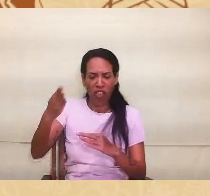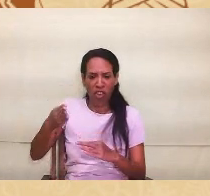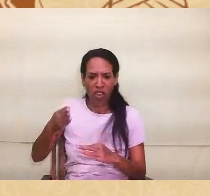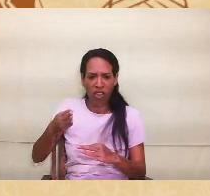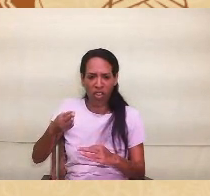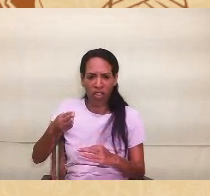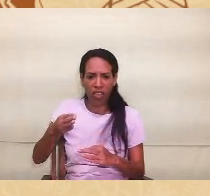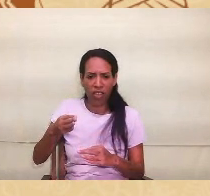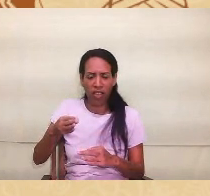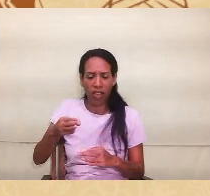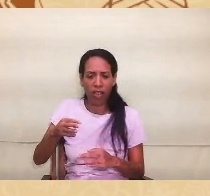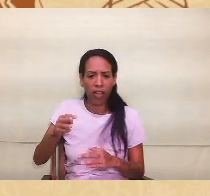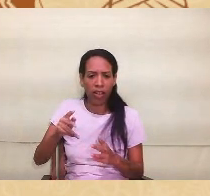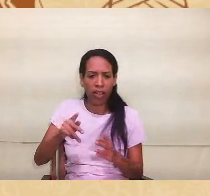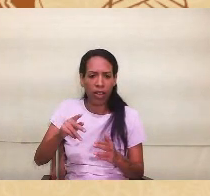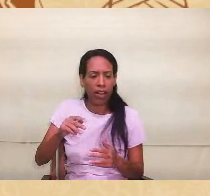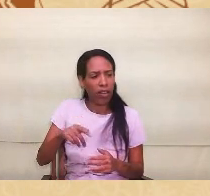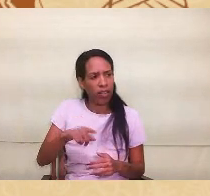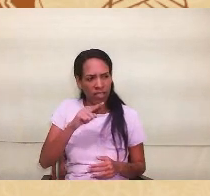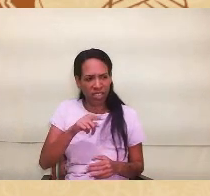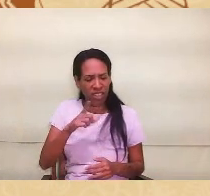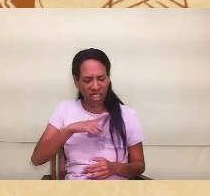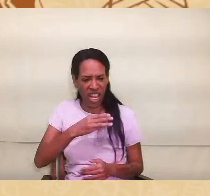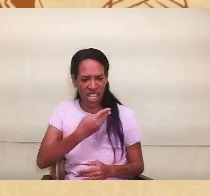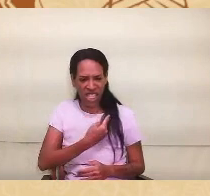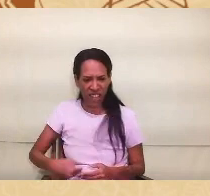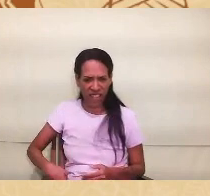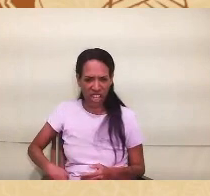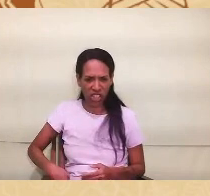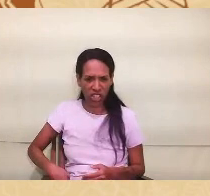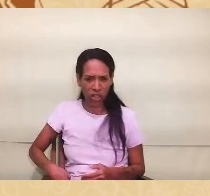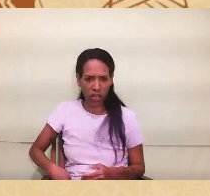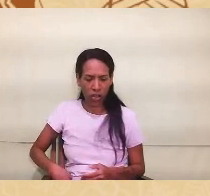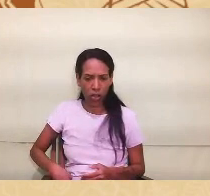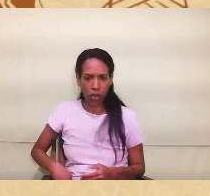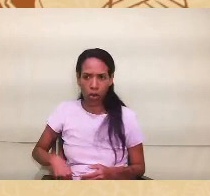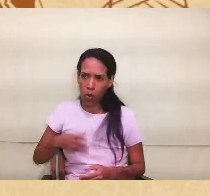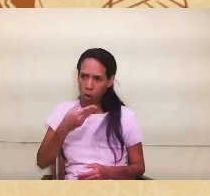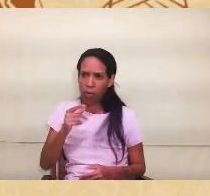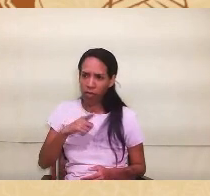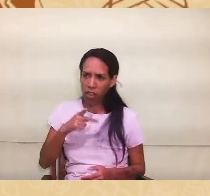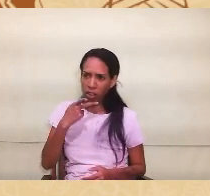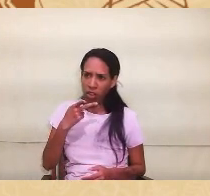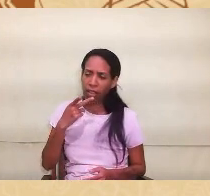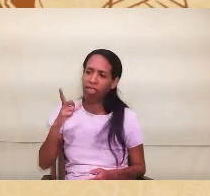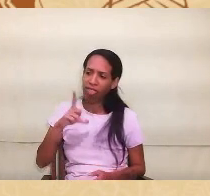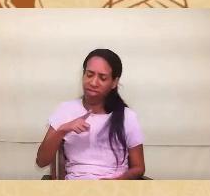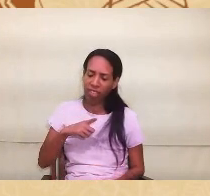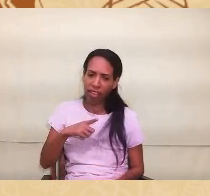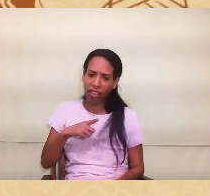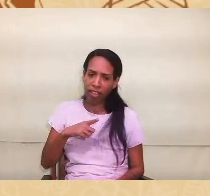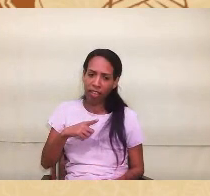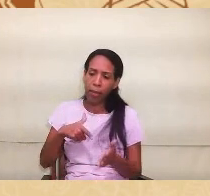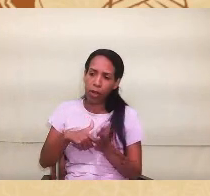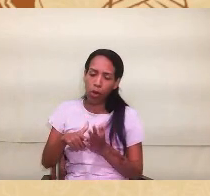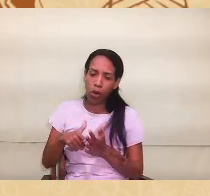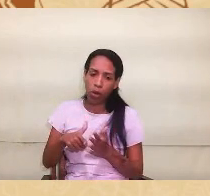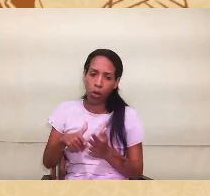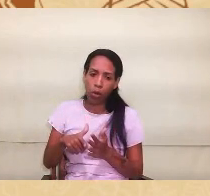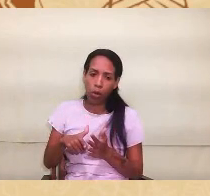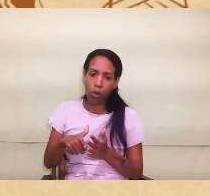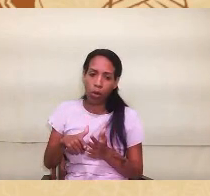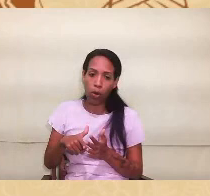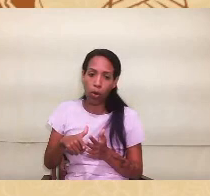da cabana, né? Rapaz, você tem cerveja? Aí o parente falou, tem. Aí o cara perguntou... Ele